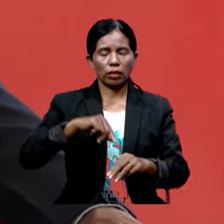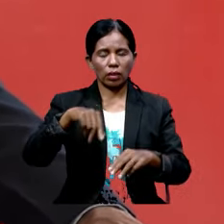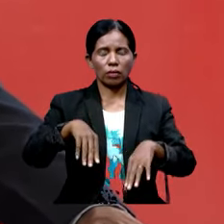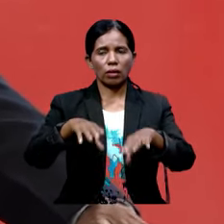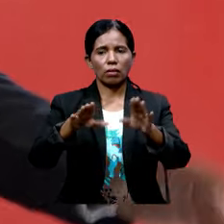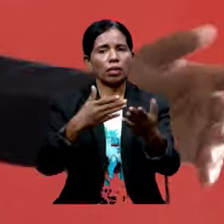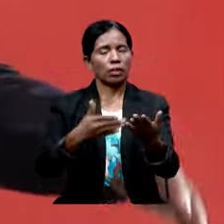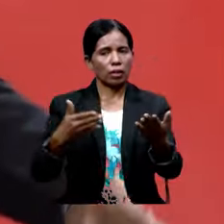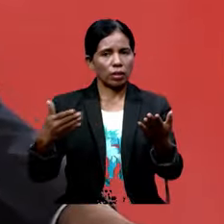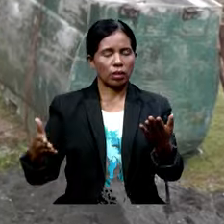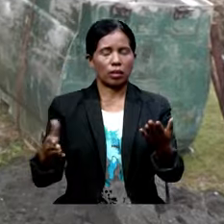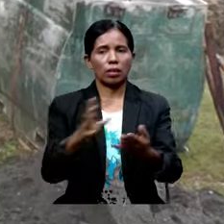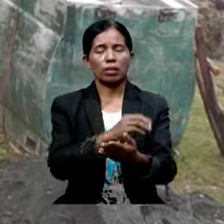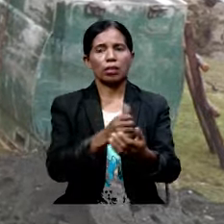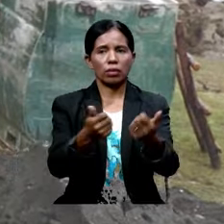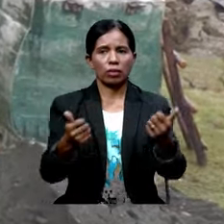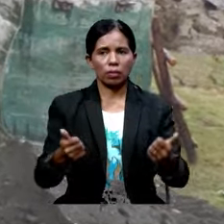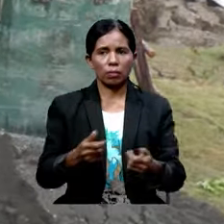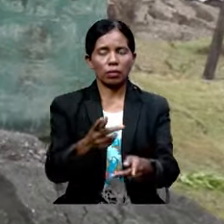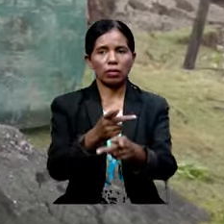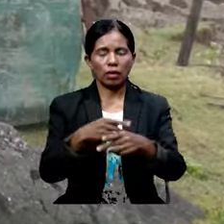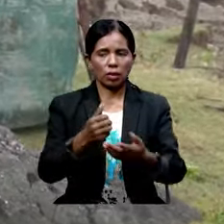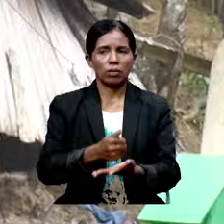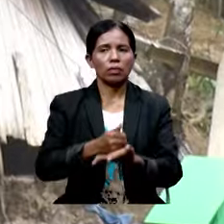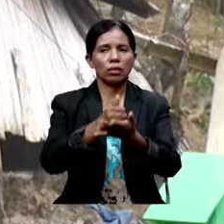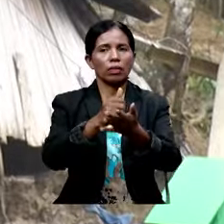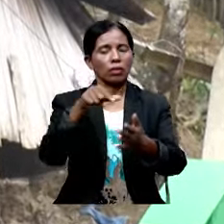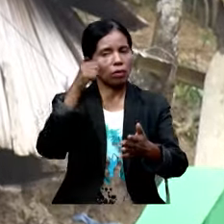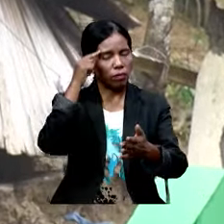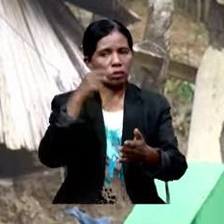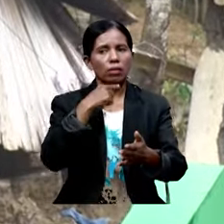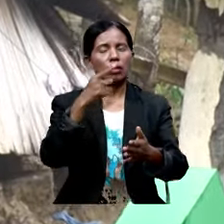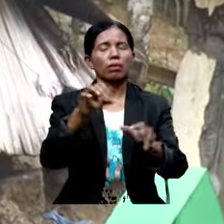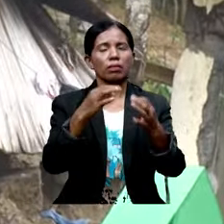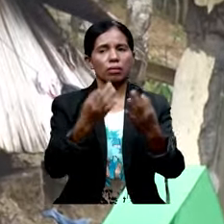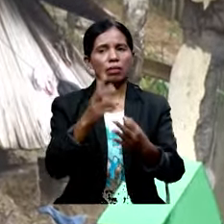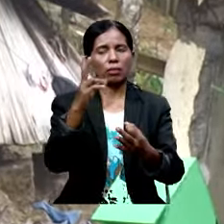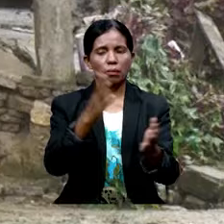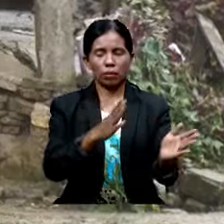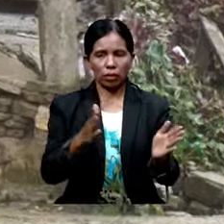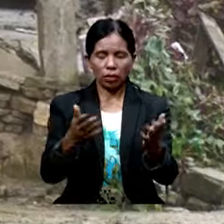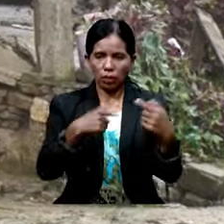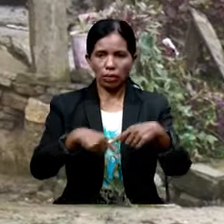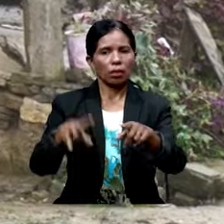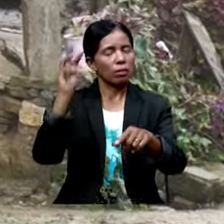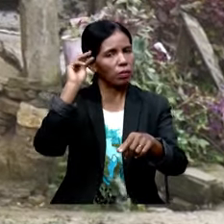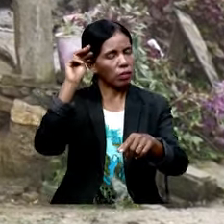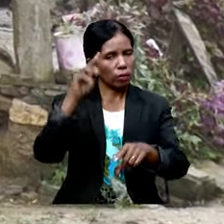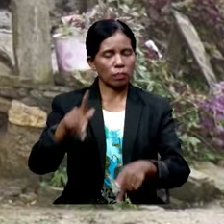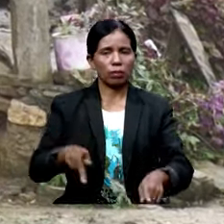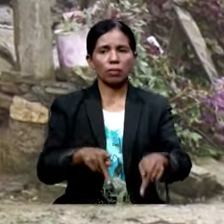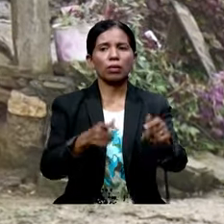material construção na be maka autoridade Proteção Civil apoia governante ni Hateten uma kain rua ne sira prosesaona ba Ministério Público tuir lei.